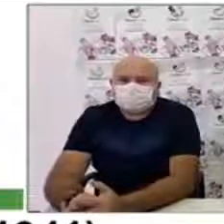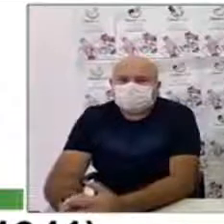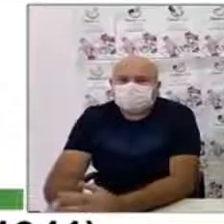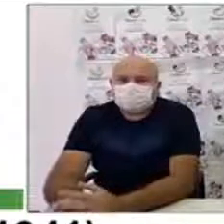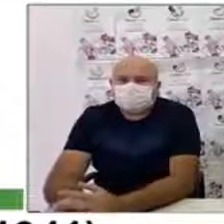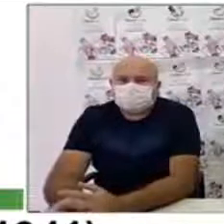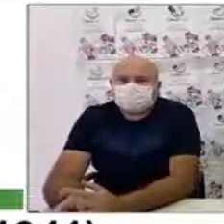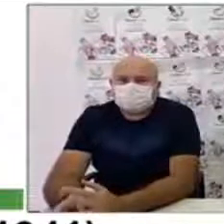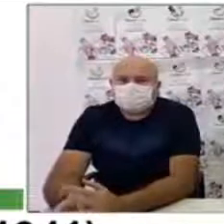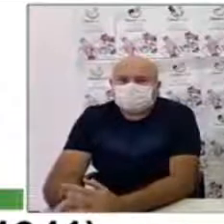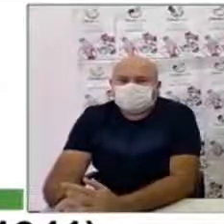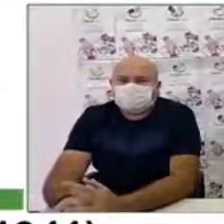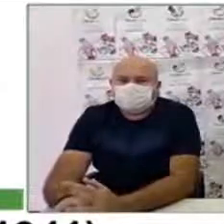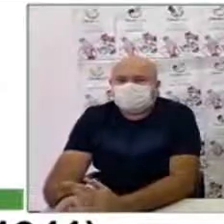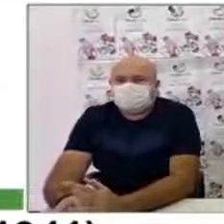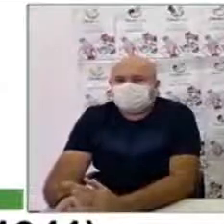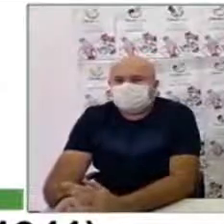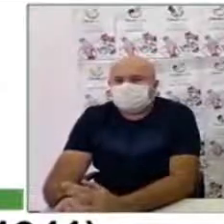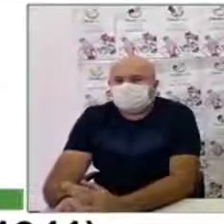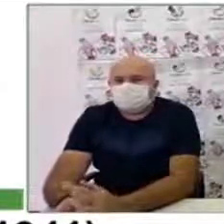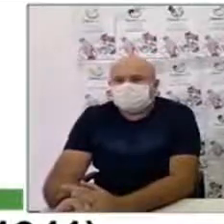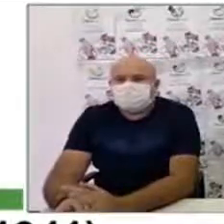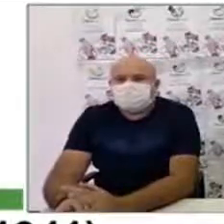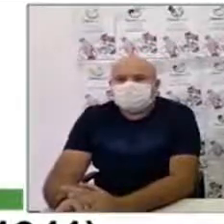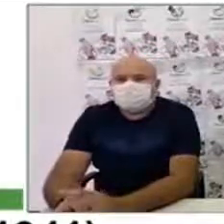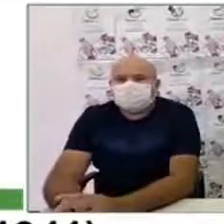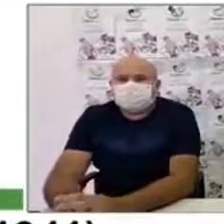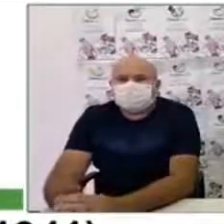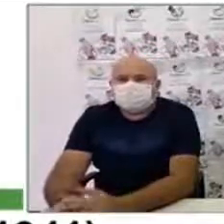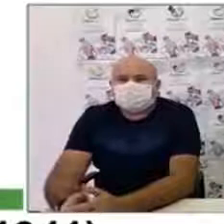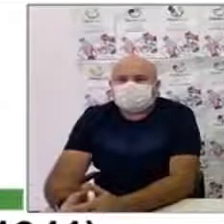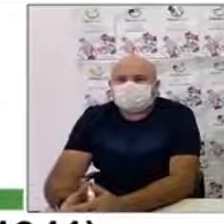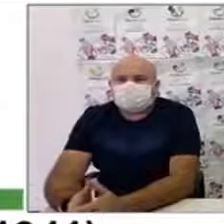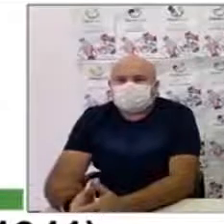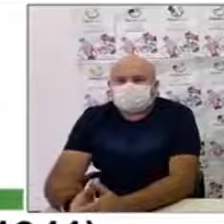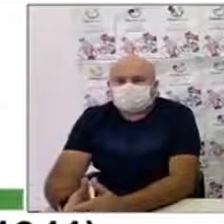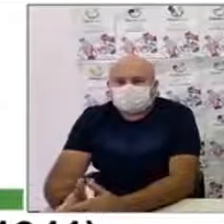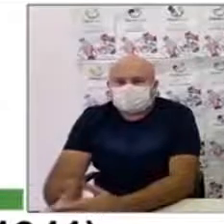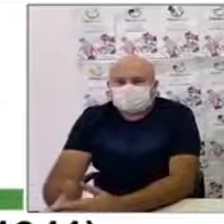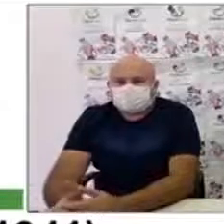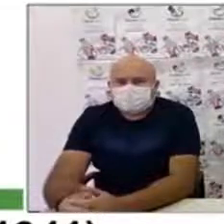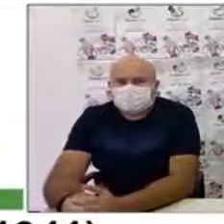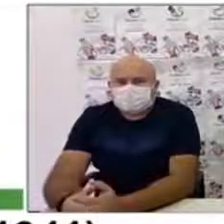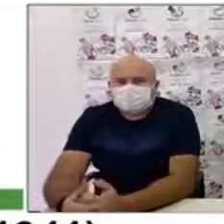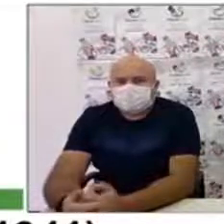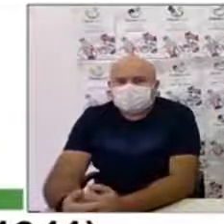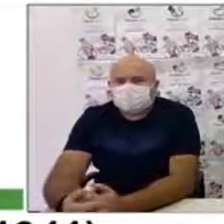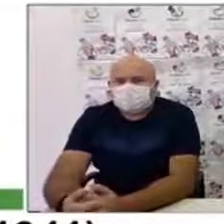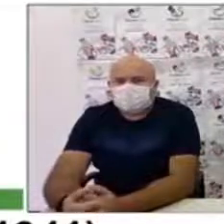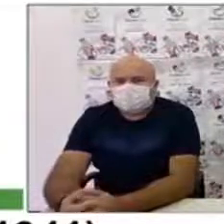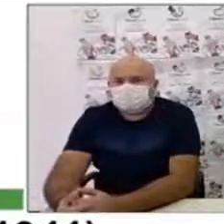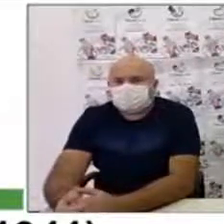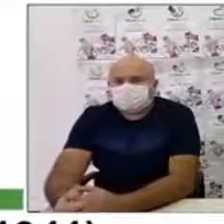lâmina de ouro, certo? O que acontece? Como foi descoberto elétrons por Thomson, e